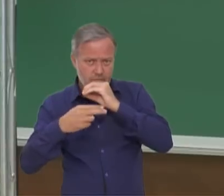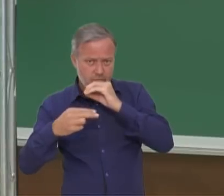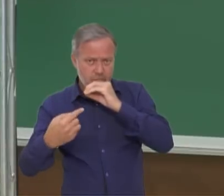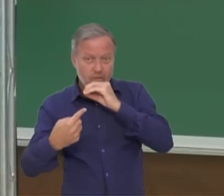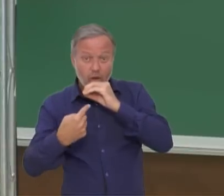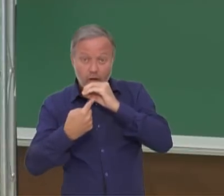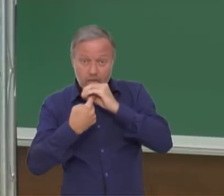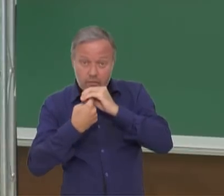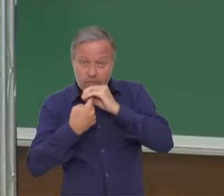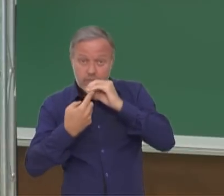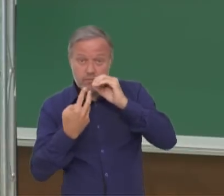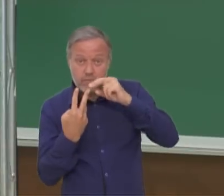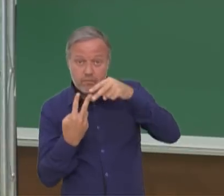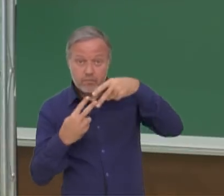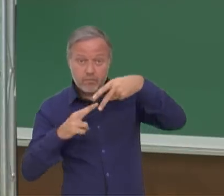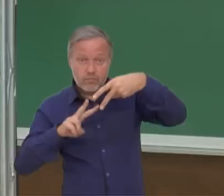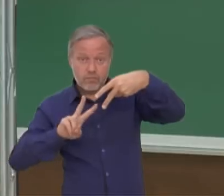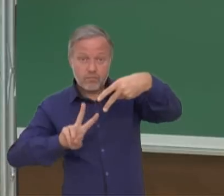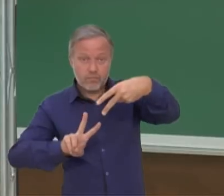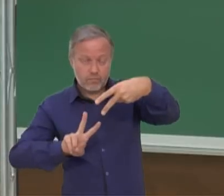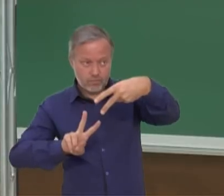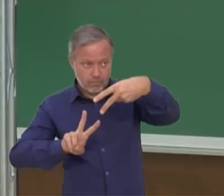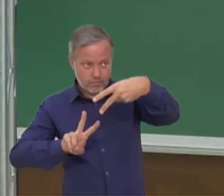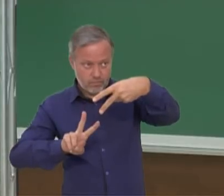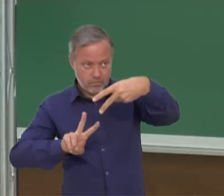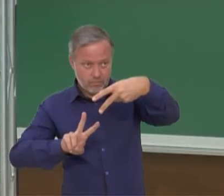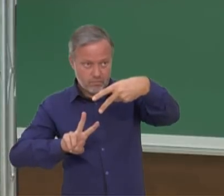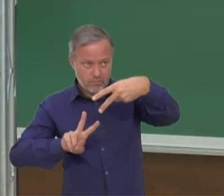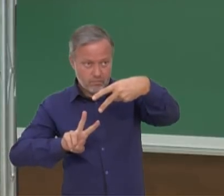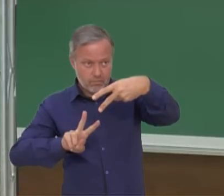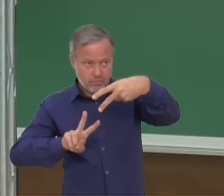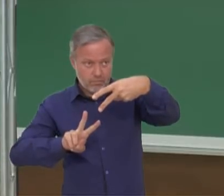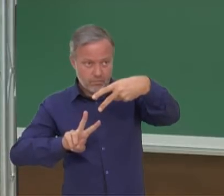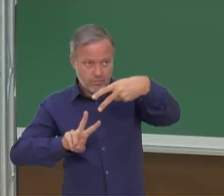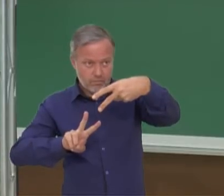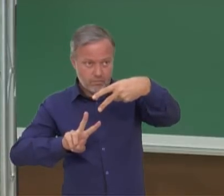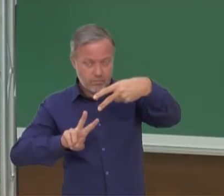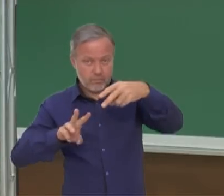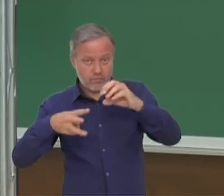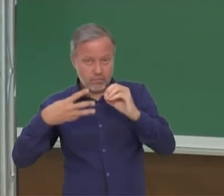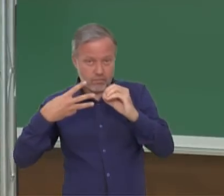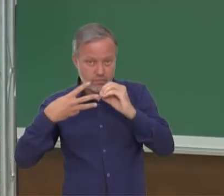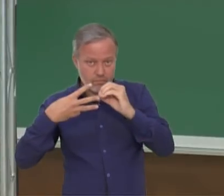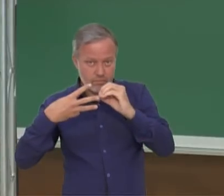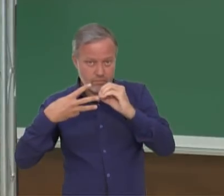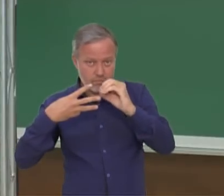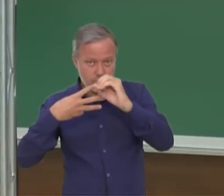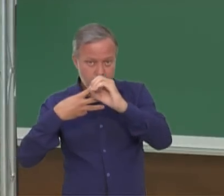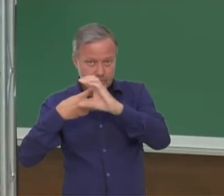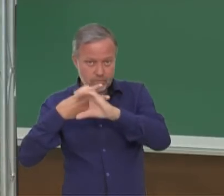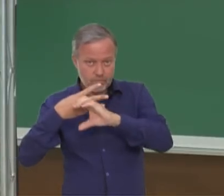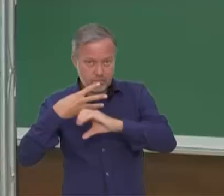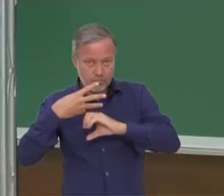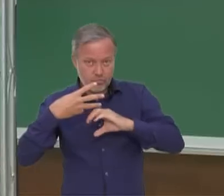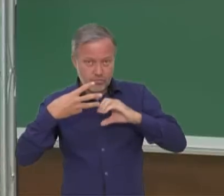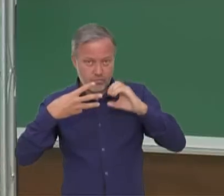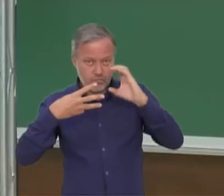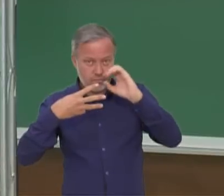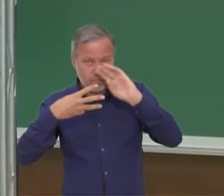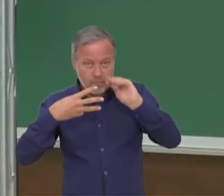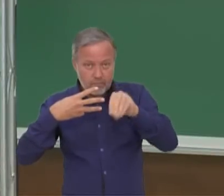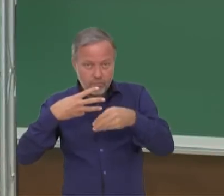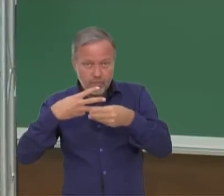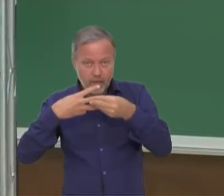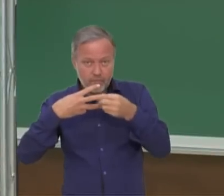material genético, que transmite as características de como você é. E olha quantas estruturas eu tenho